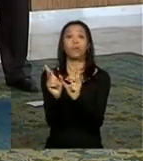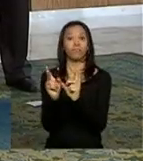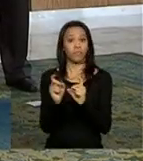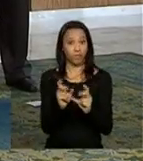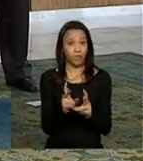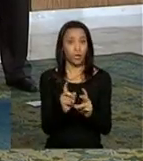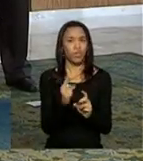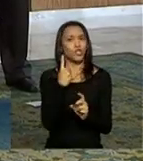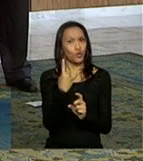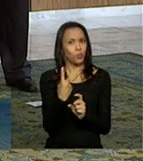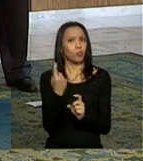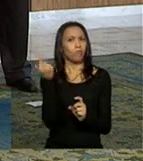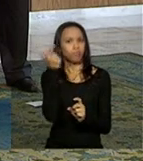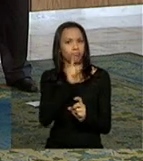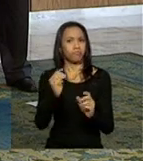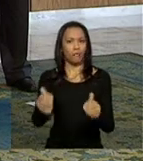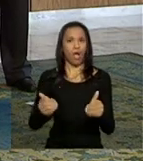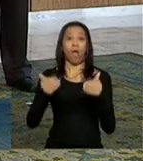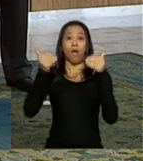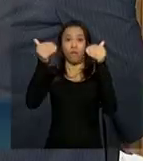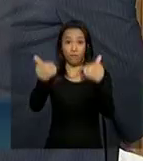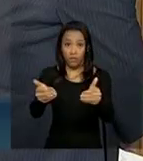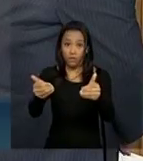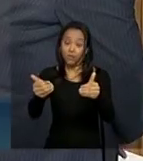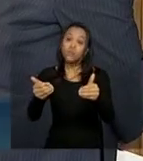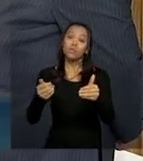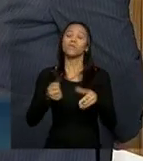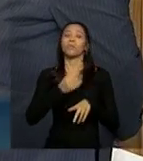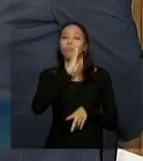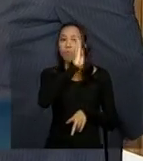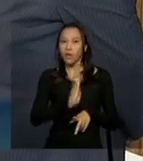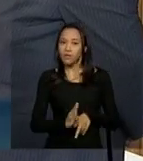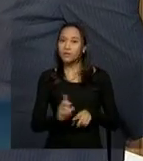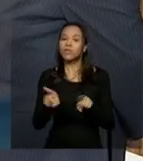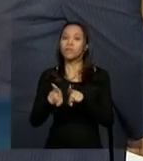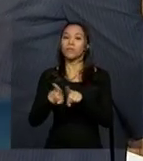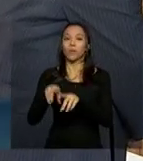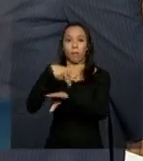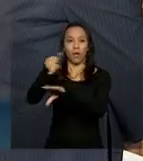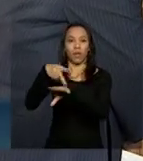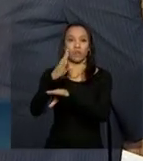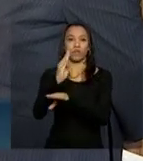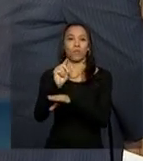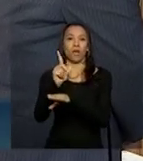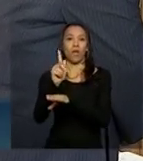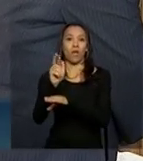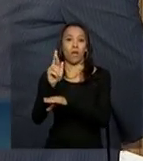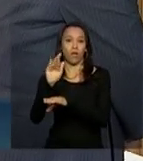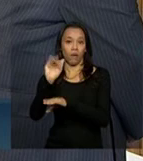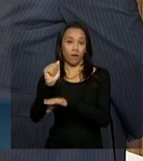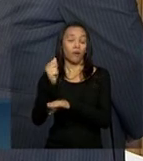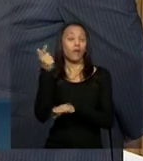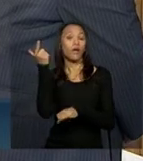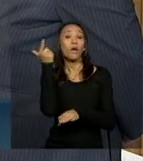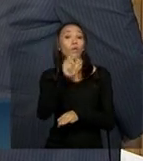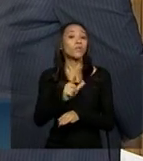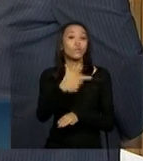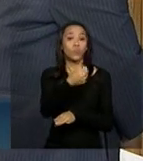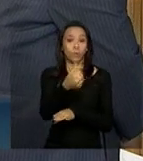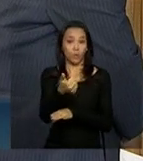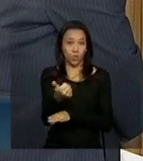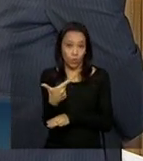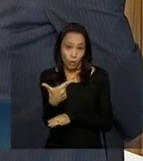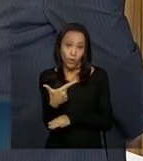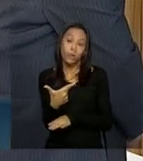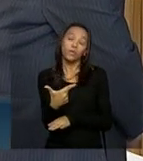casos de avanço nas relações econômicas entre Brasil e a Bulgária ocorreu em 2012, quando a Bulgária